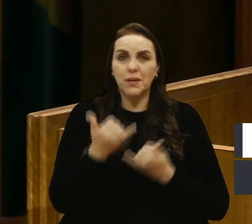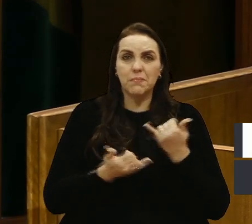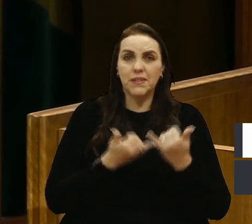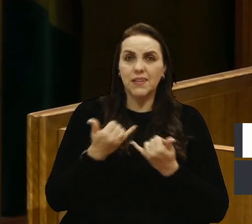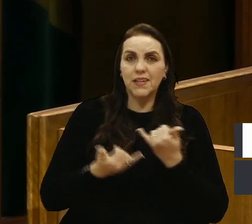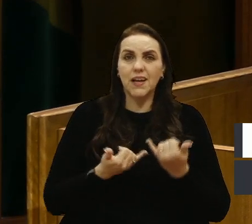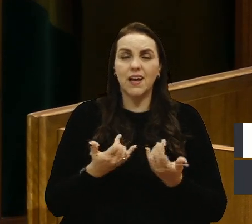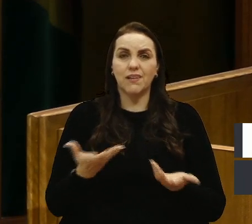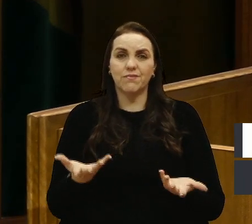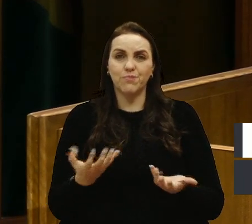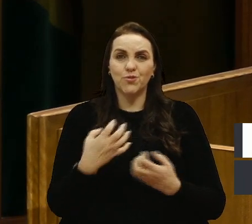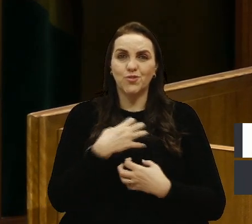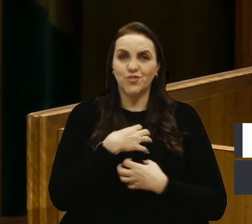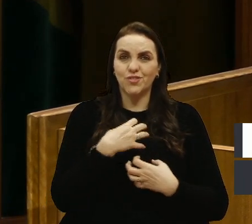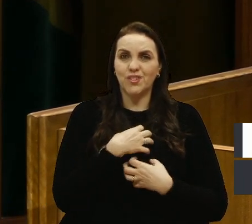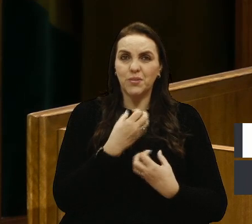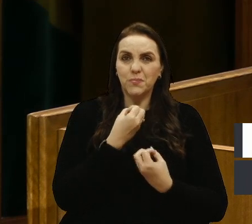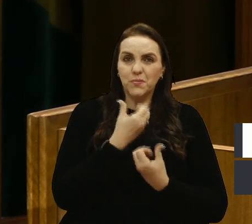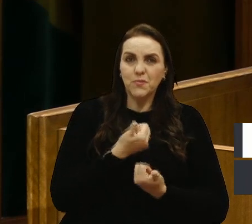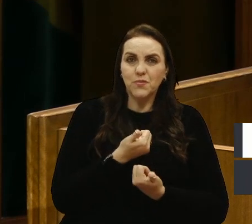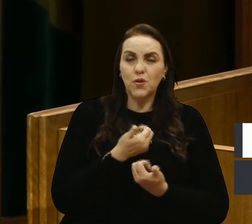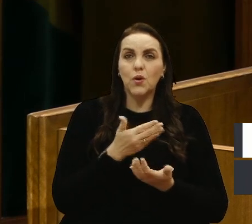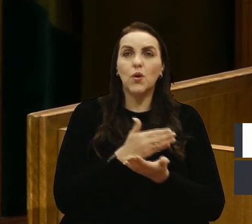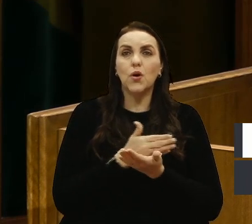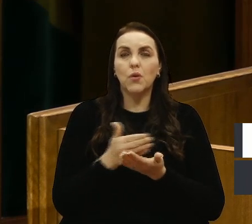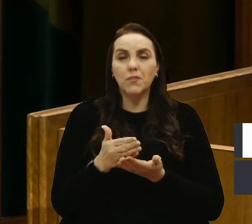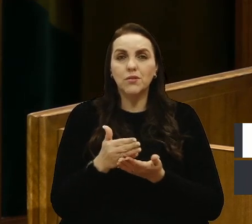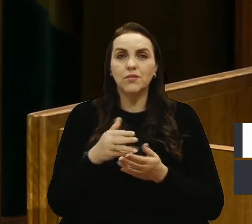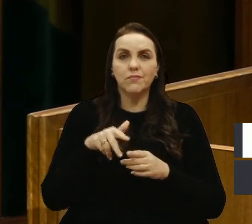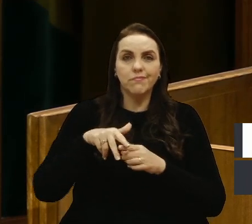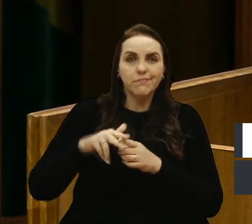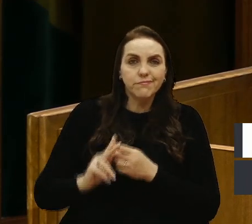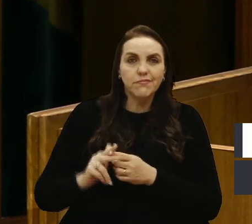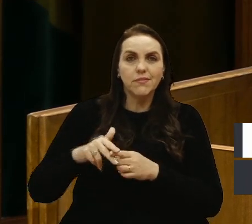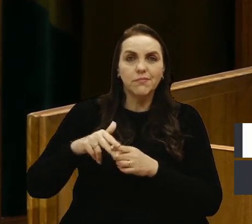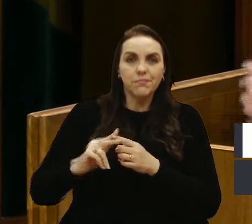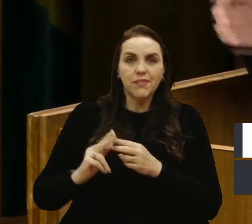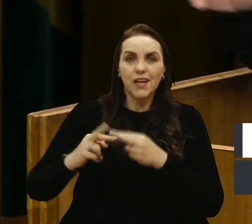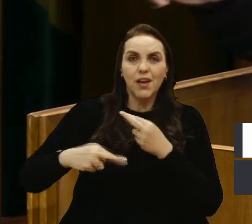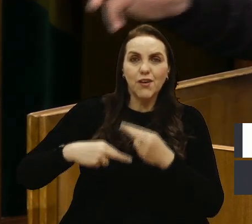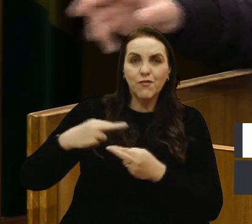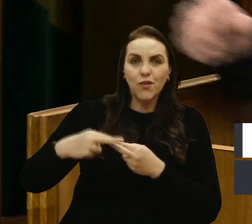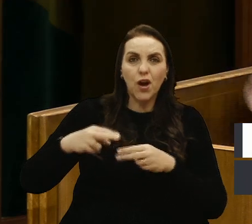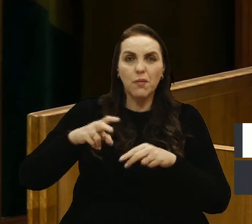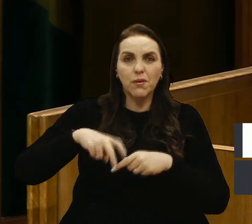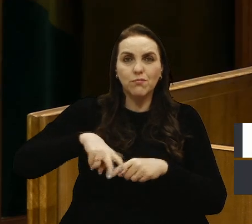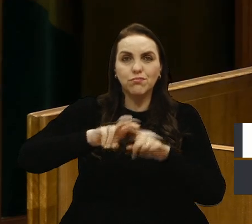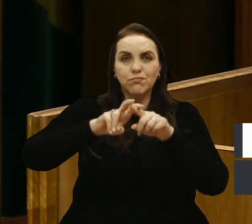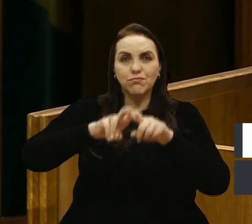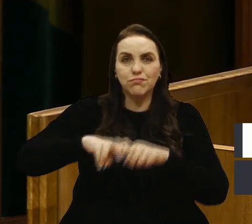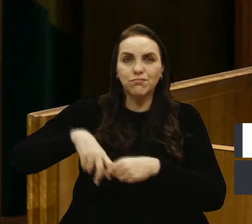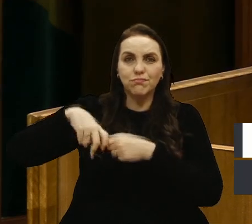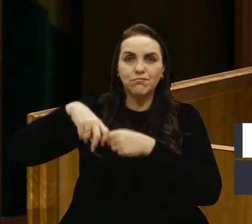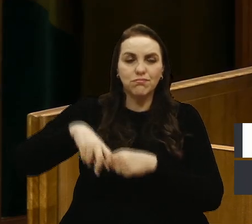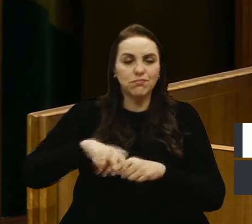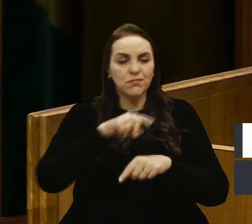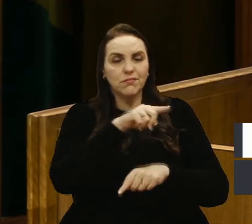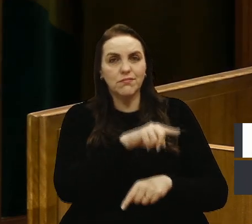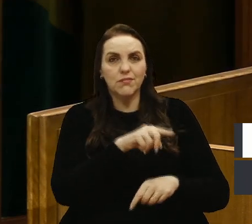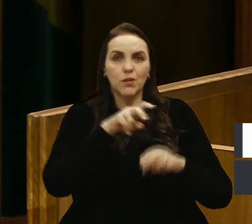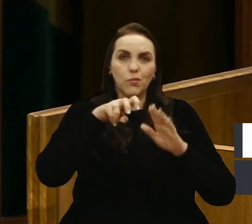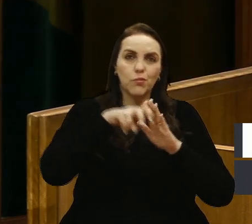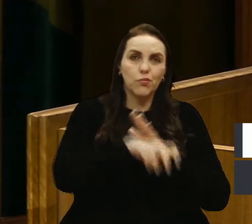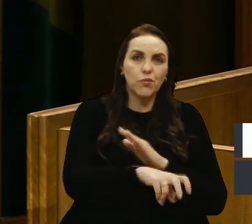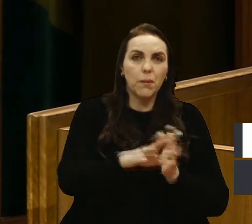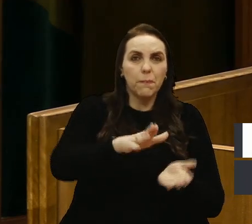melhor forma possível, começavam a arrumar um brinquedo ali, um balanço a colar, a pintar um